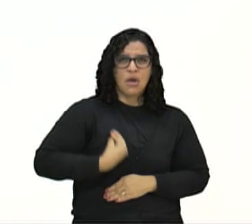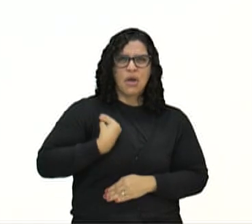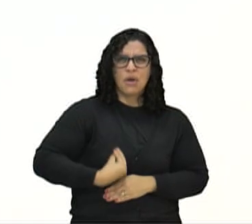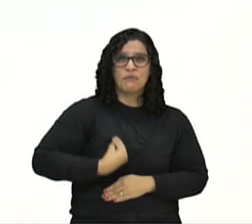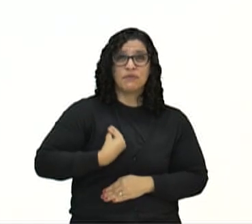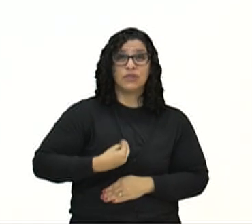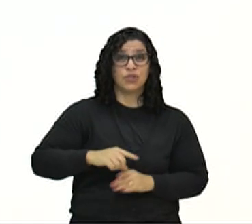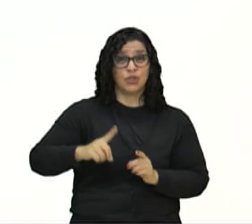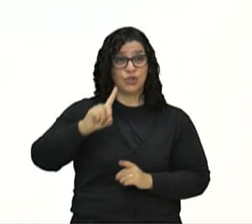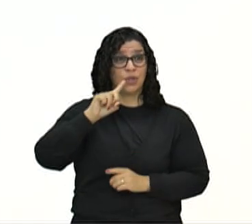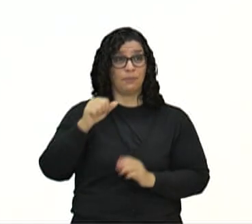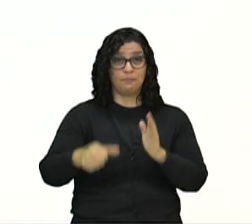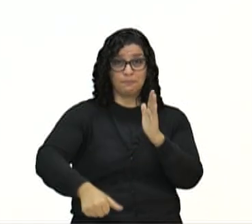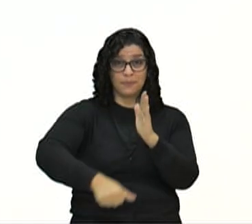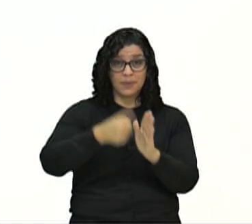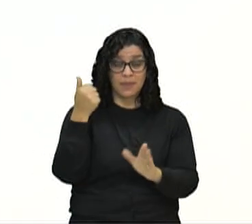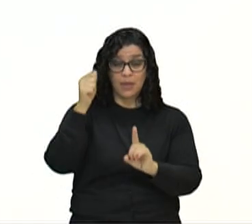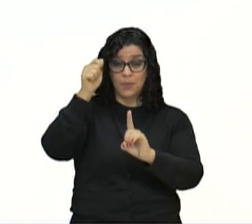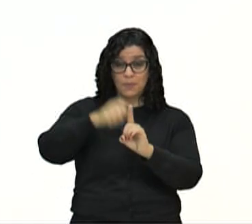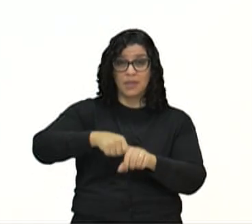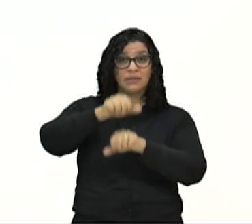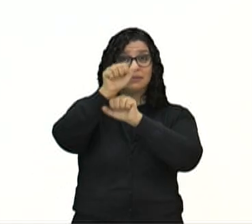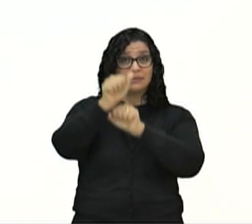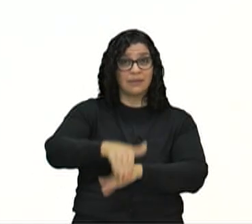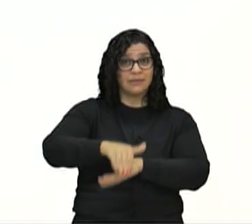foi 1º de setembro de